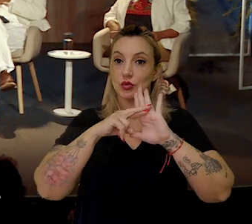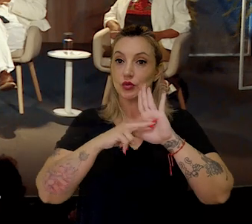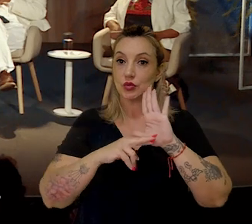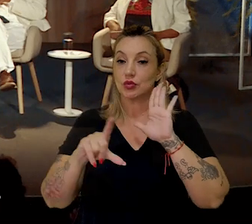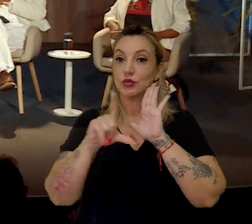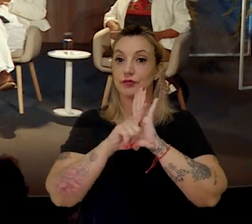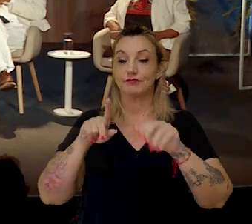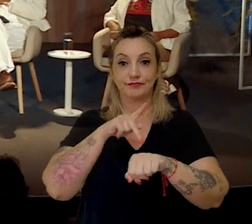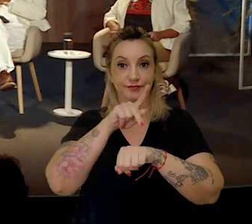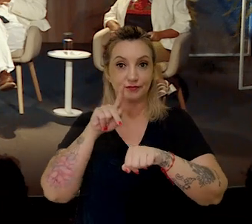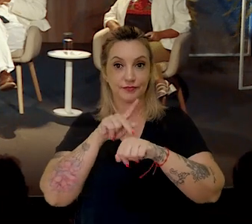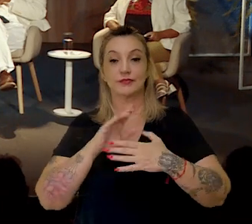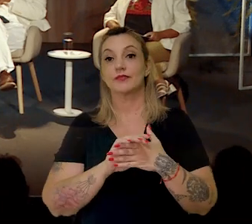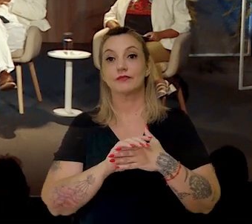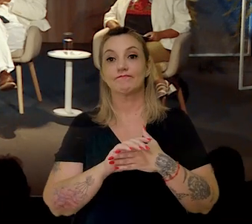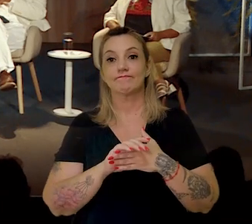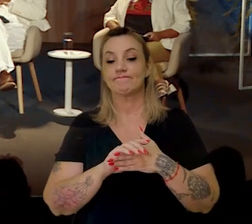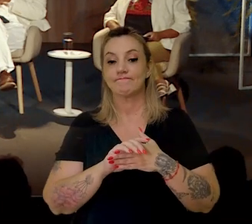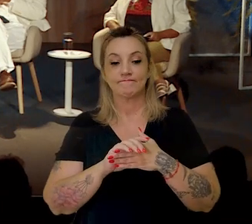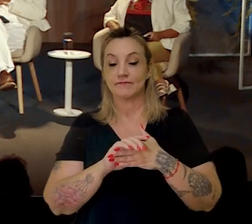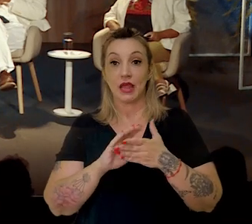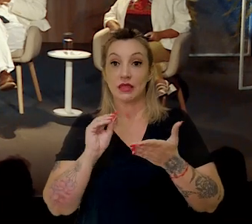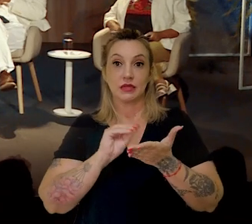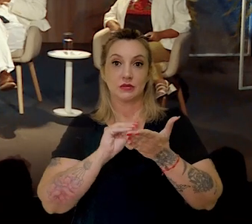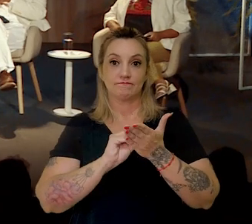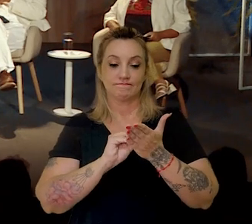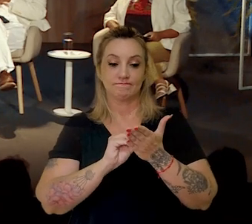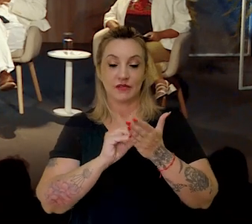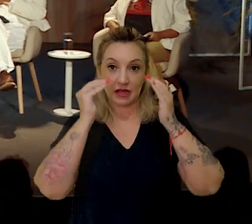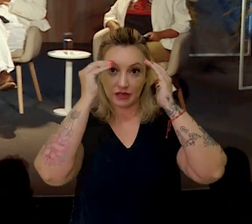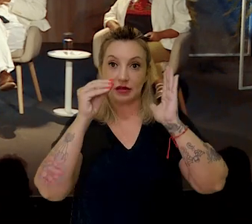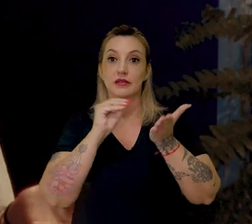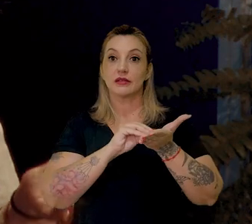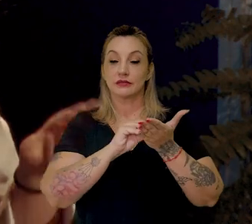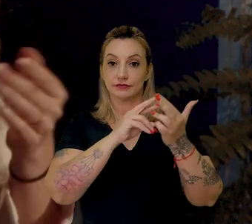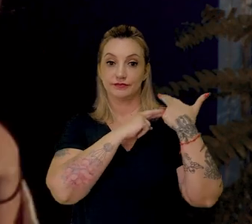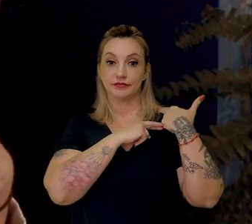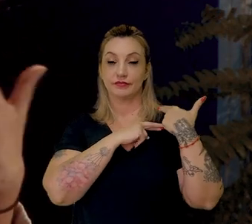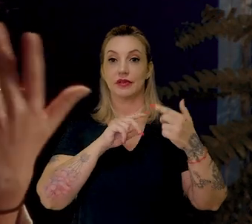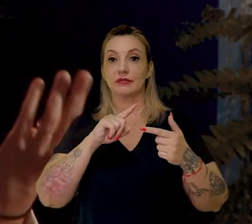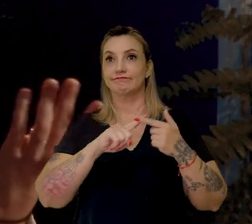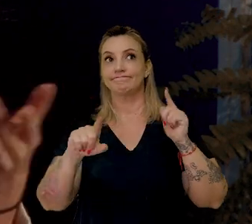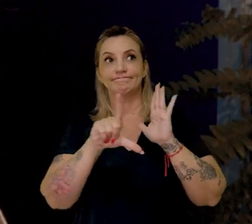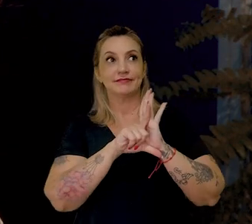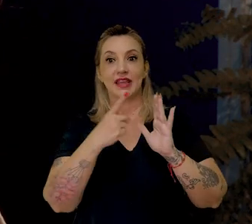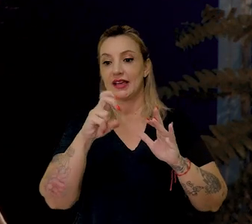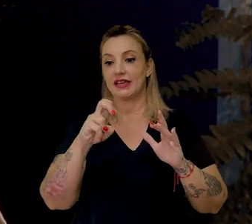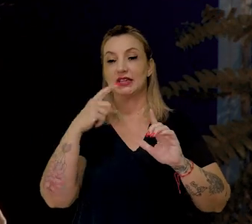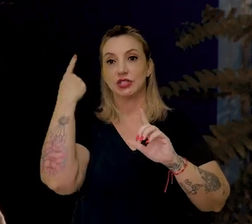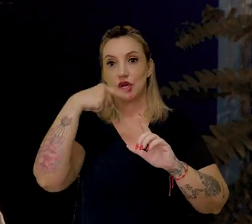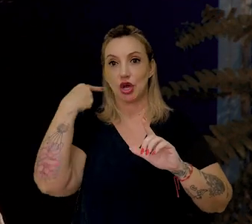legais daquele país então eu não tô violando nenhum direito de ter uma pessoa trabalhando 15 horas por dia de ter uma criança